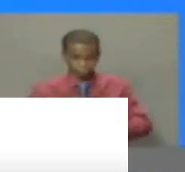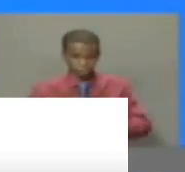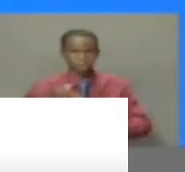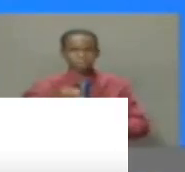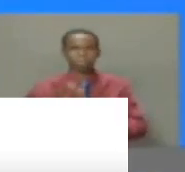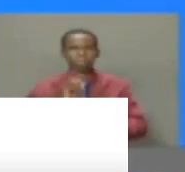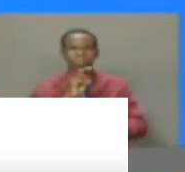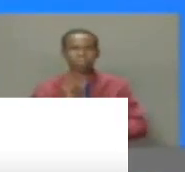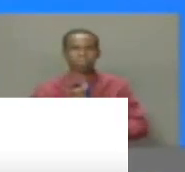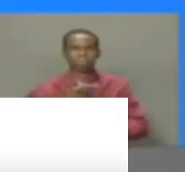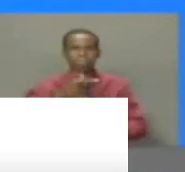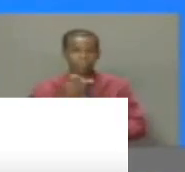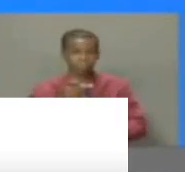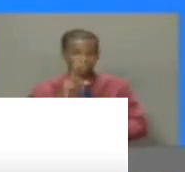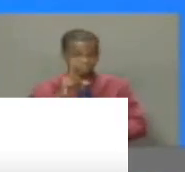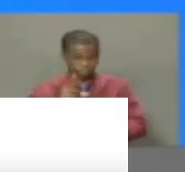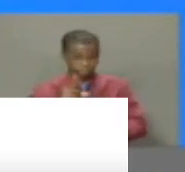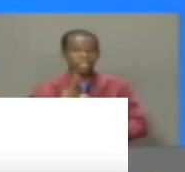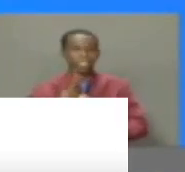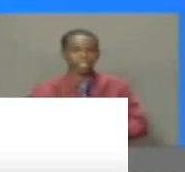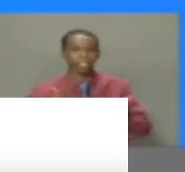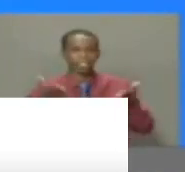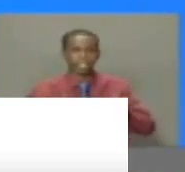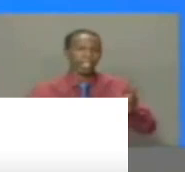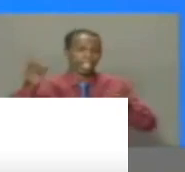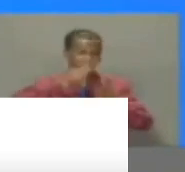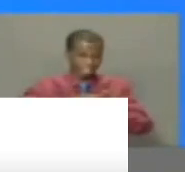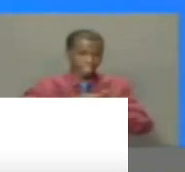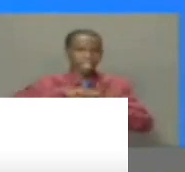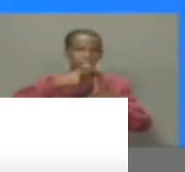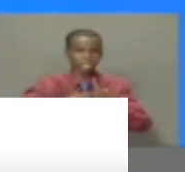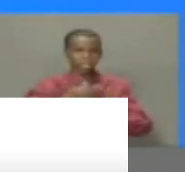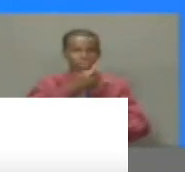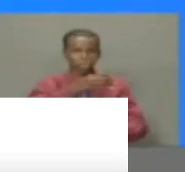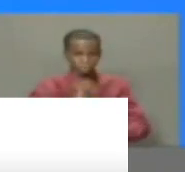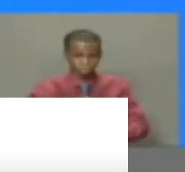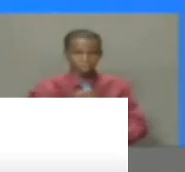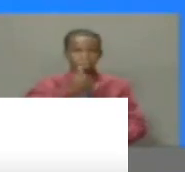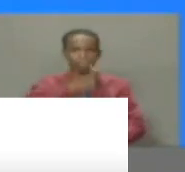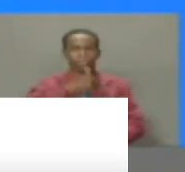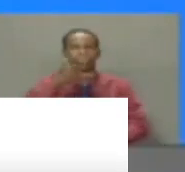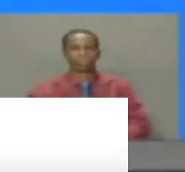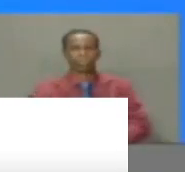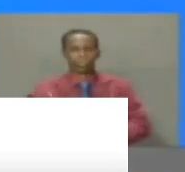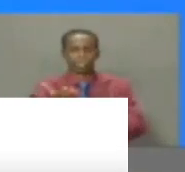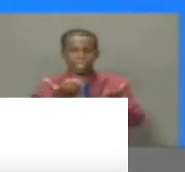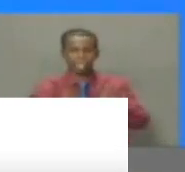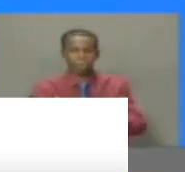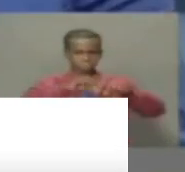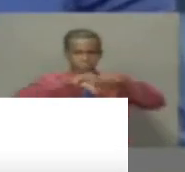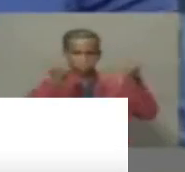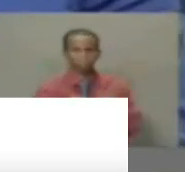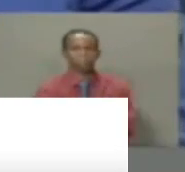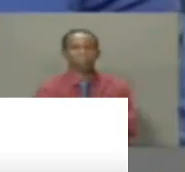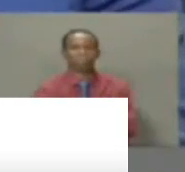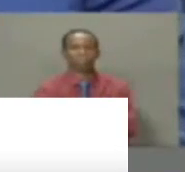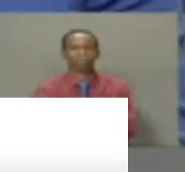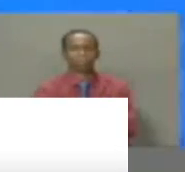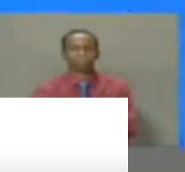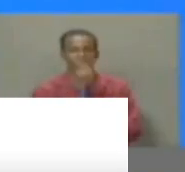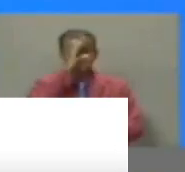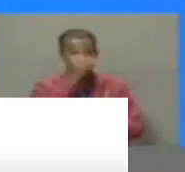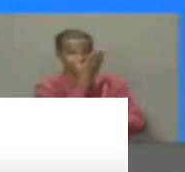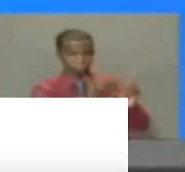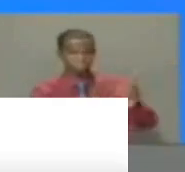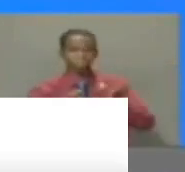sendo que a meta até 2022 é de 40 mil produtores registrados no PPN nós temos